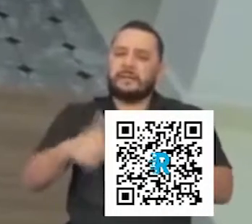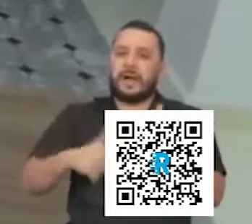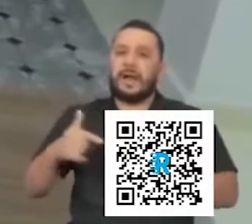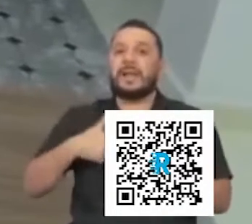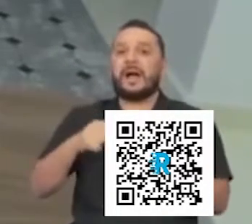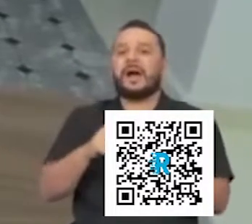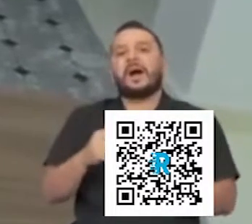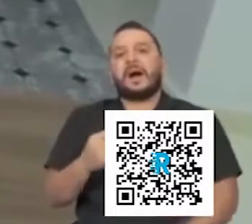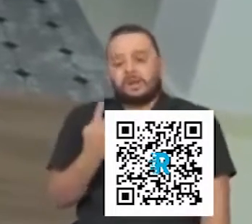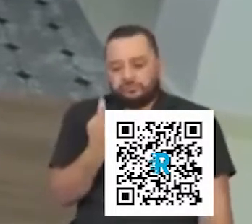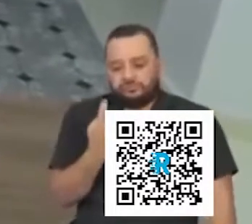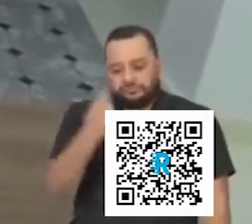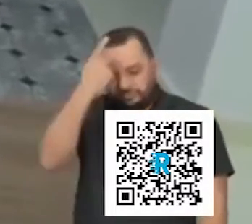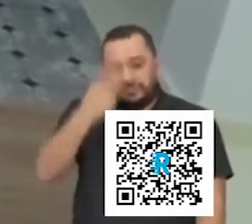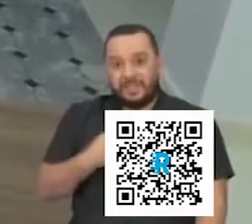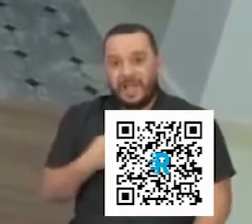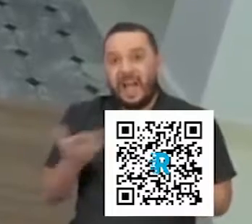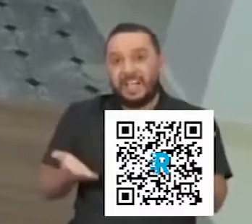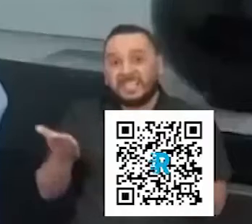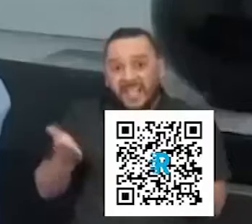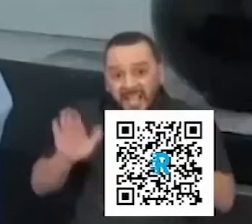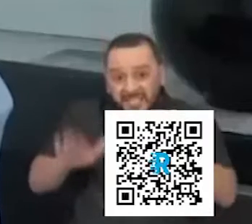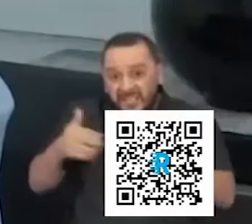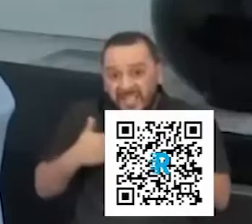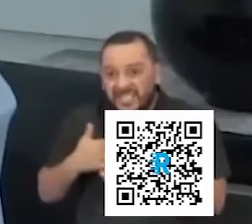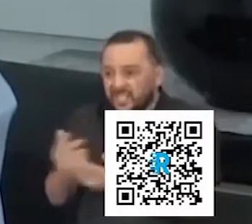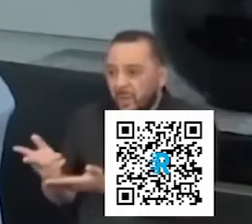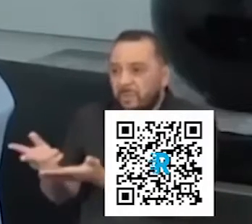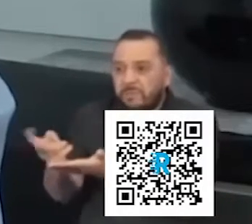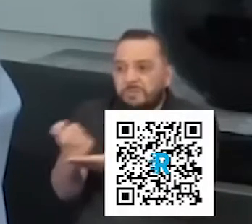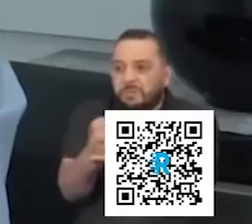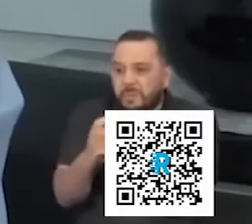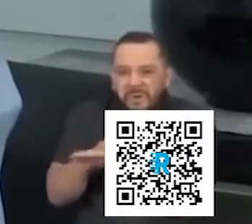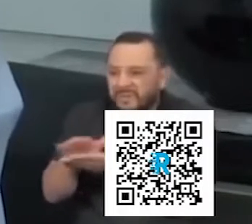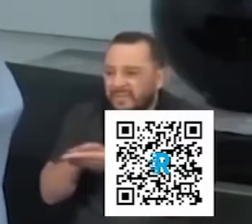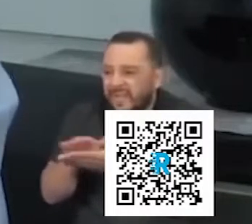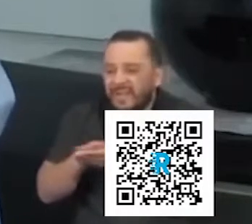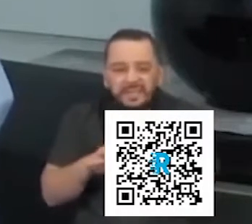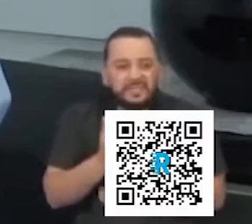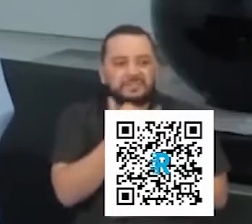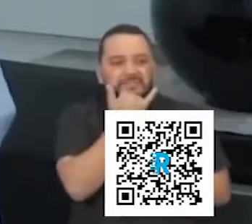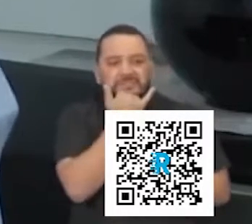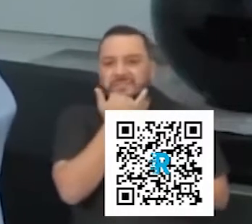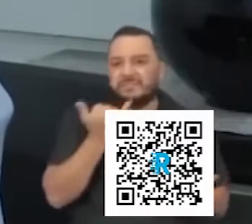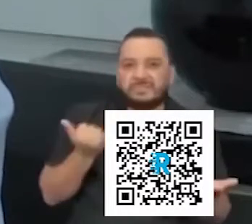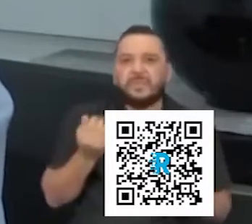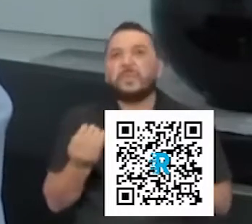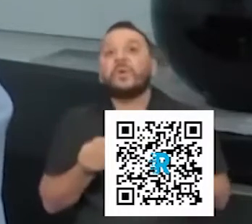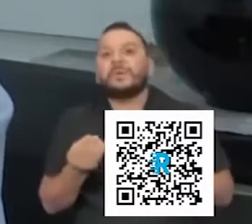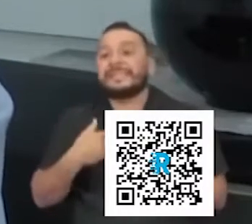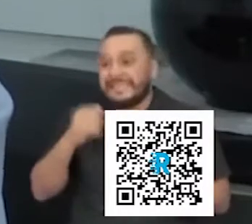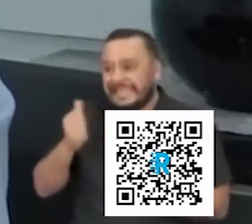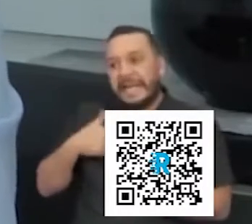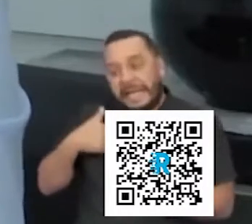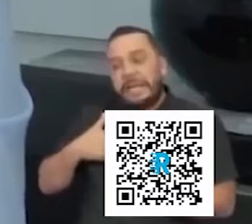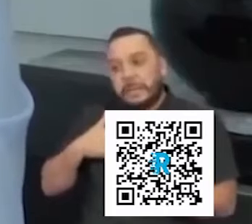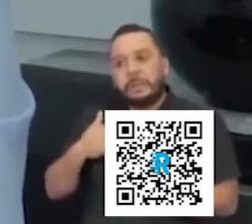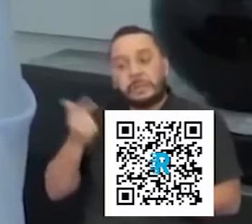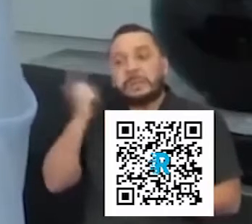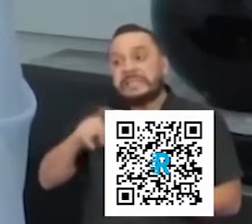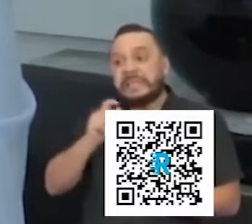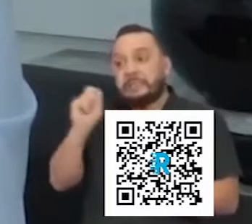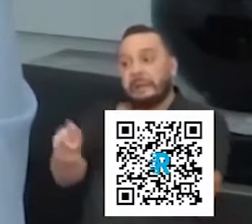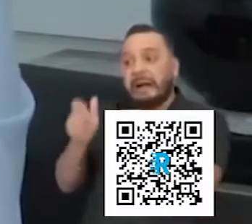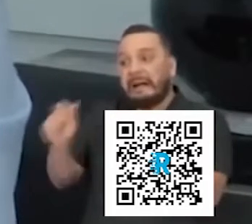o rendimento do mês não vem como esperado. Eu estou contando que o mês que vem eu vou ter sucesso, mas digamos que eu não tenho esse sucesso. Eu não